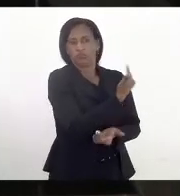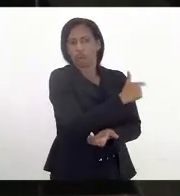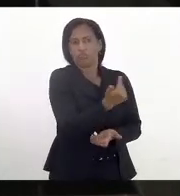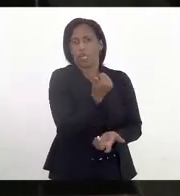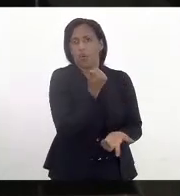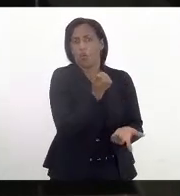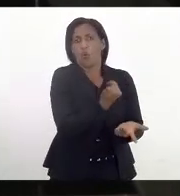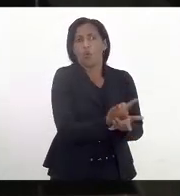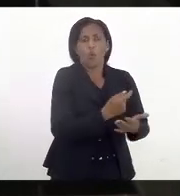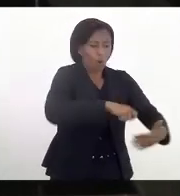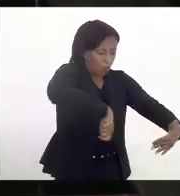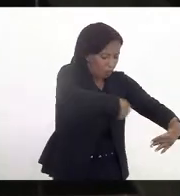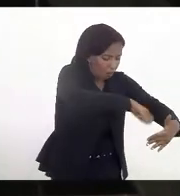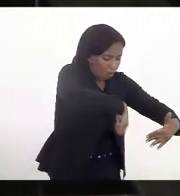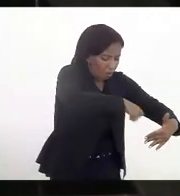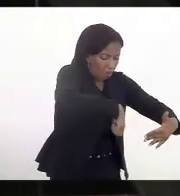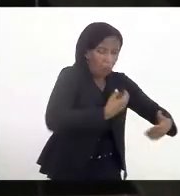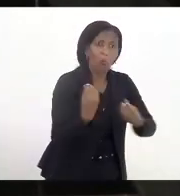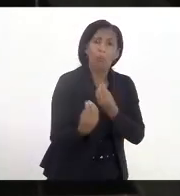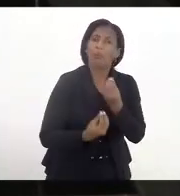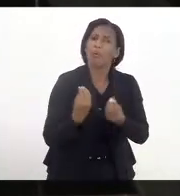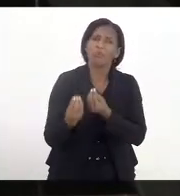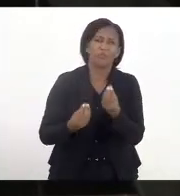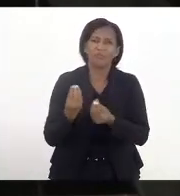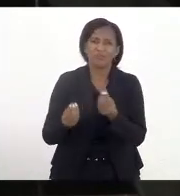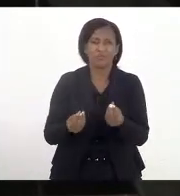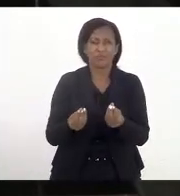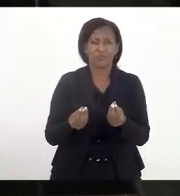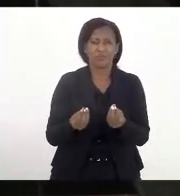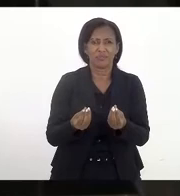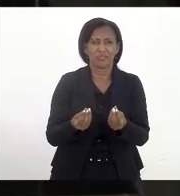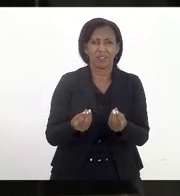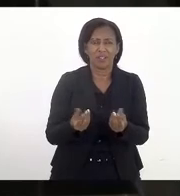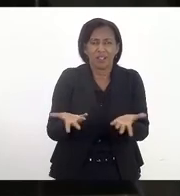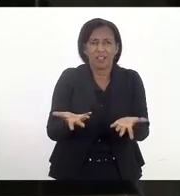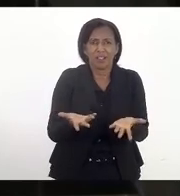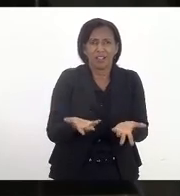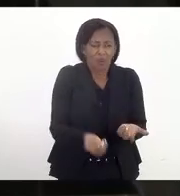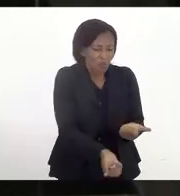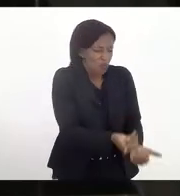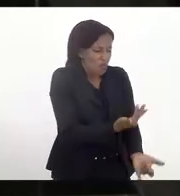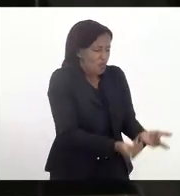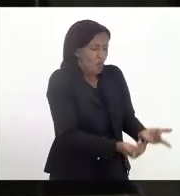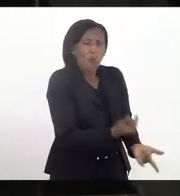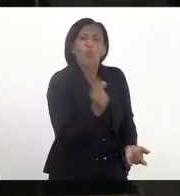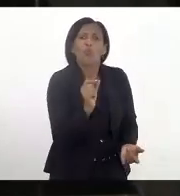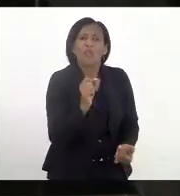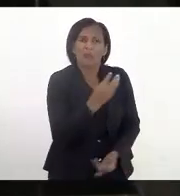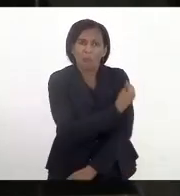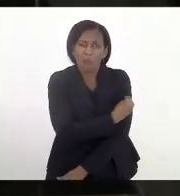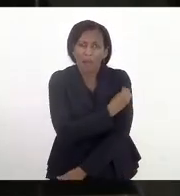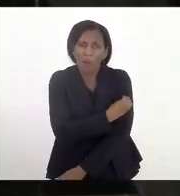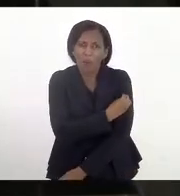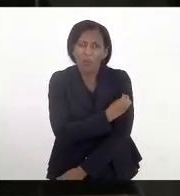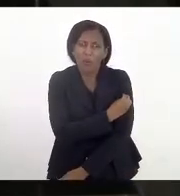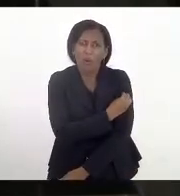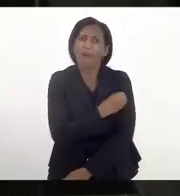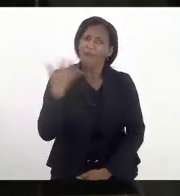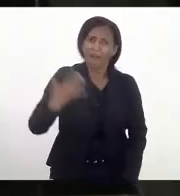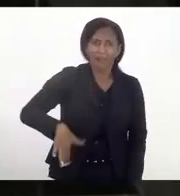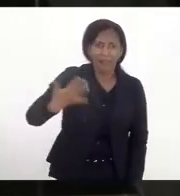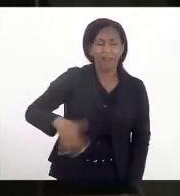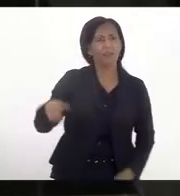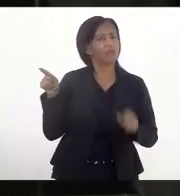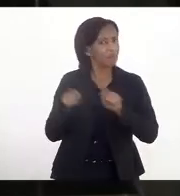e como é que faz e vai cozinhar fogão com um fogãozinho a álcool mas alto custa caro